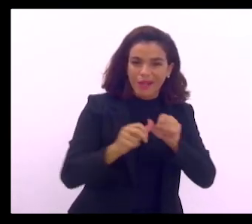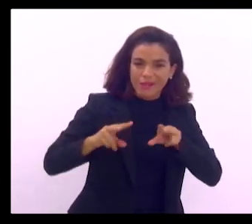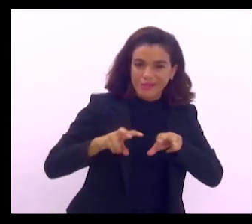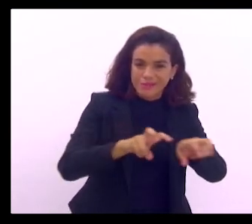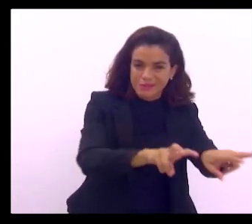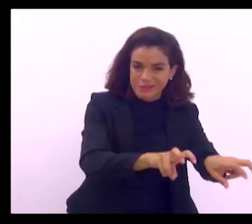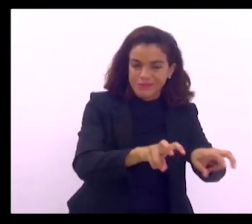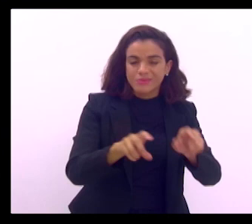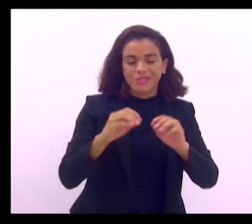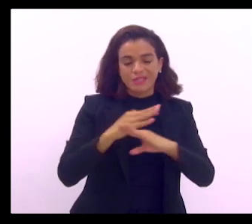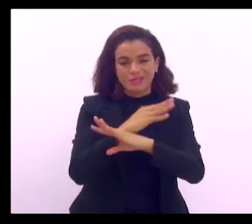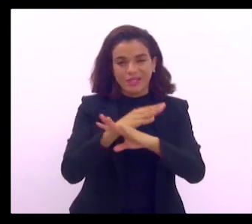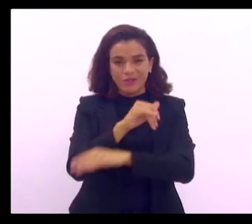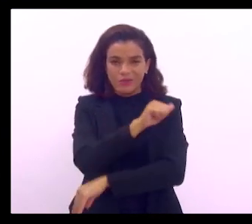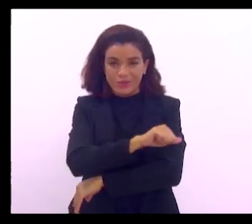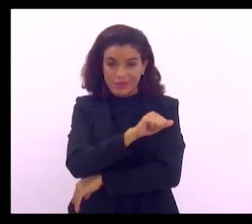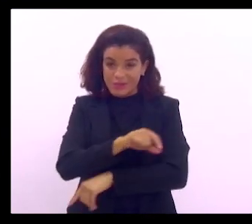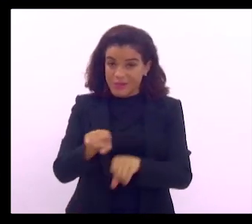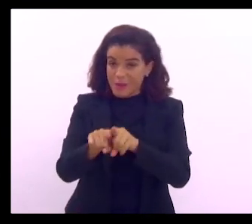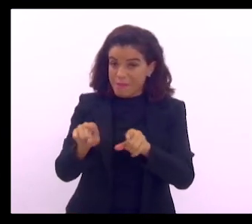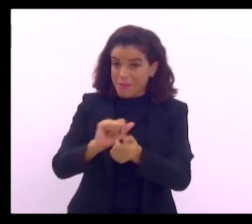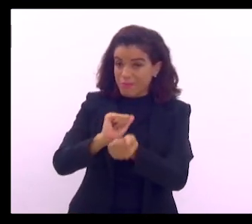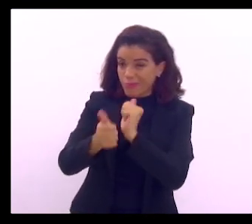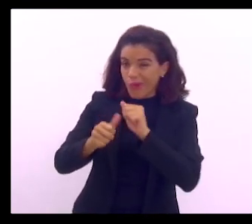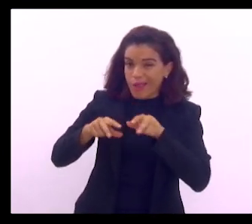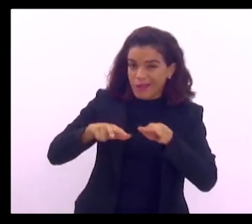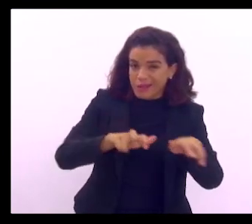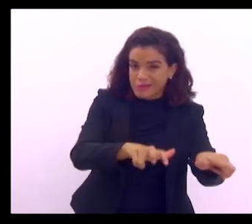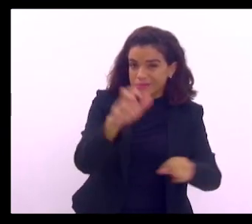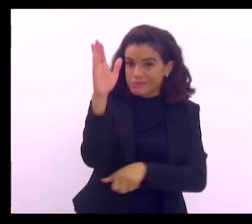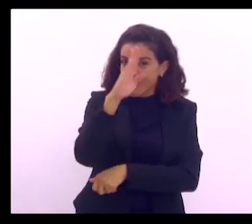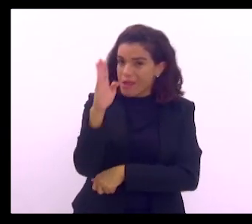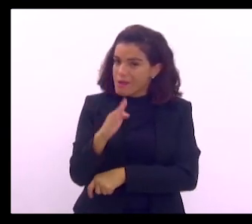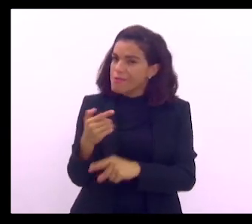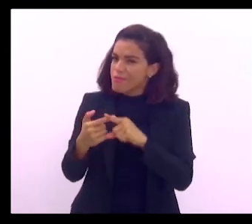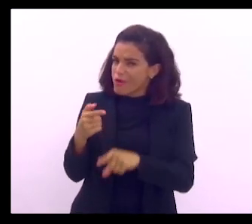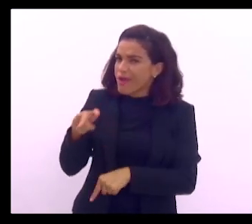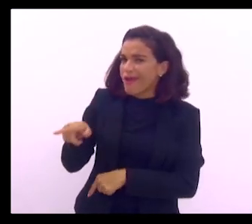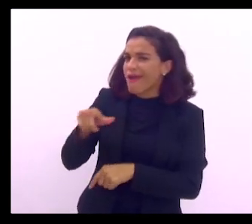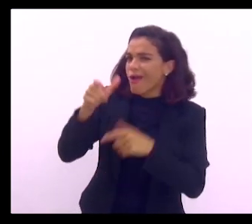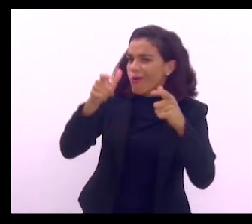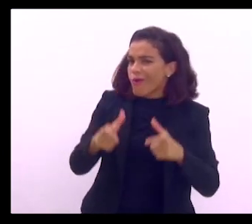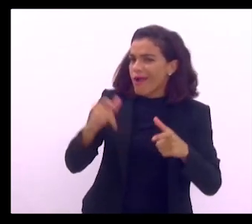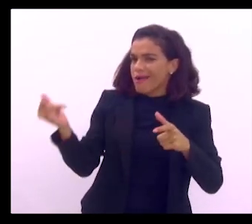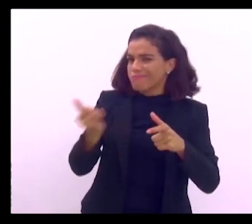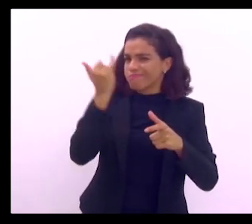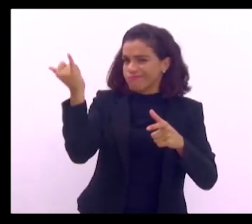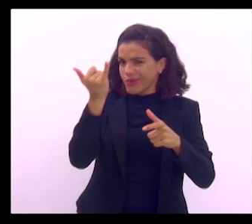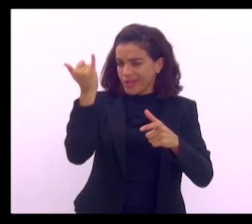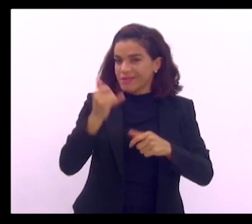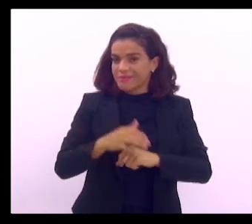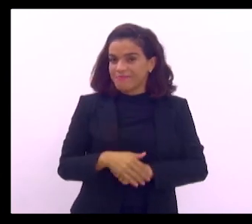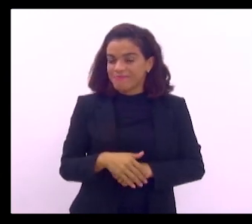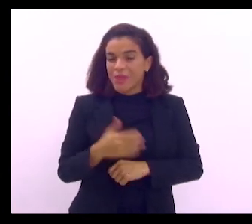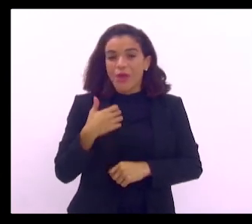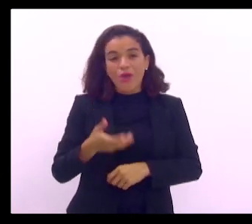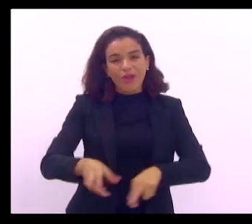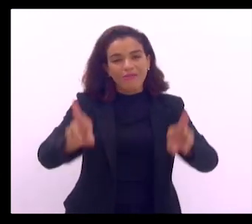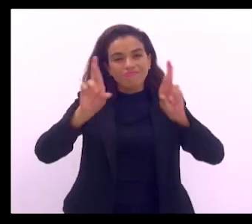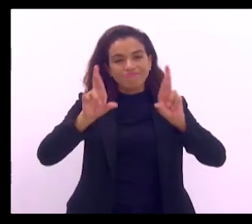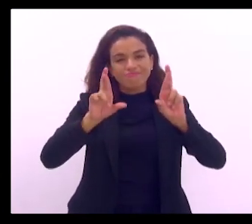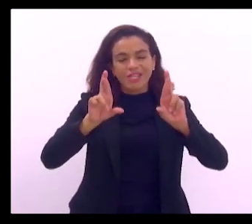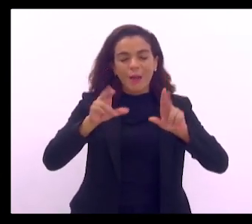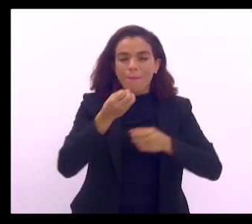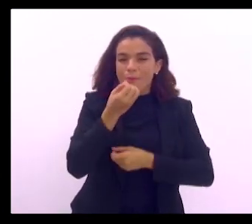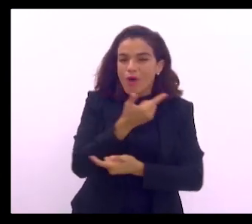para o atletismo da cidade do Rio de Janeiro e para o atletismo do Brasil, porque ele é bastante importante e muito importante o Célio de Barros. Eu quero desejar boa sorte a